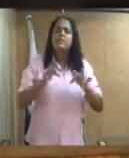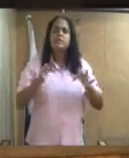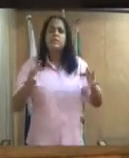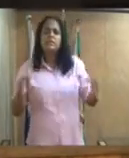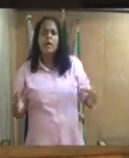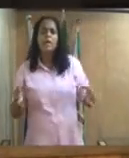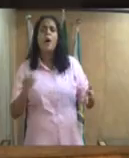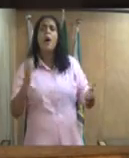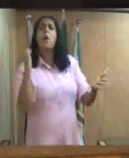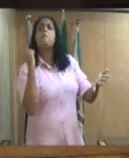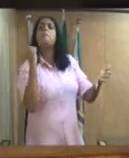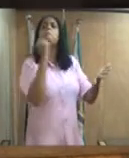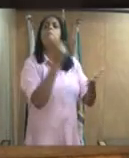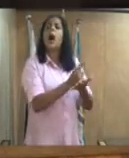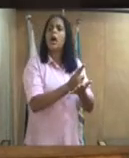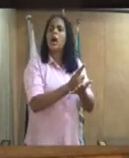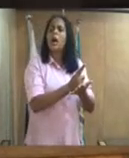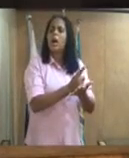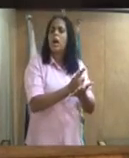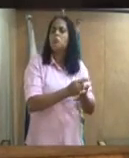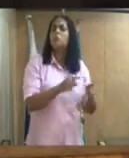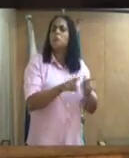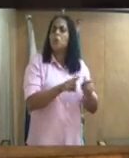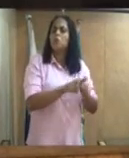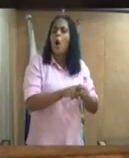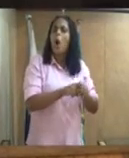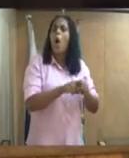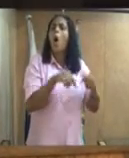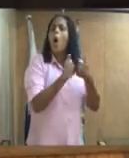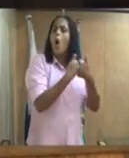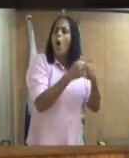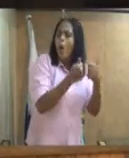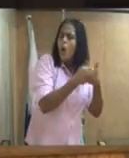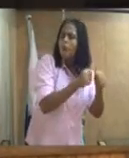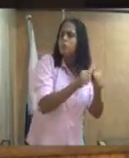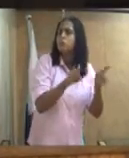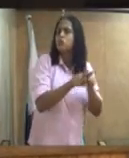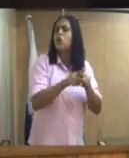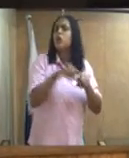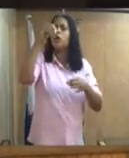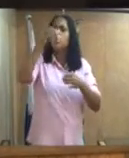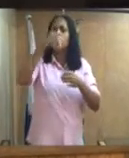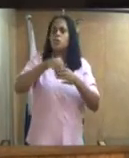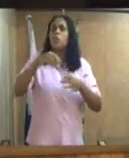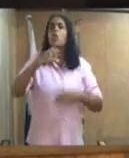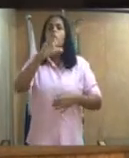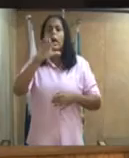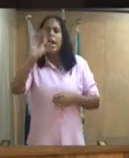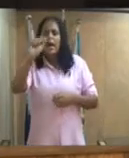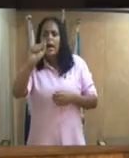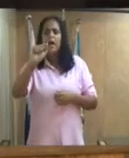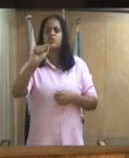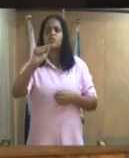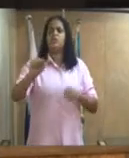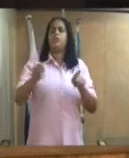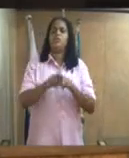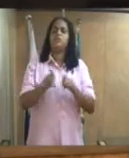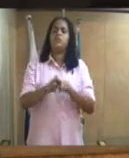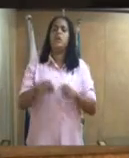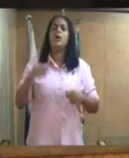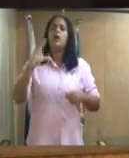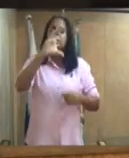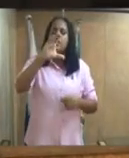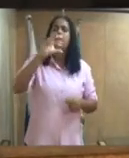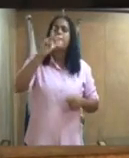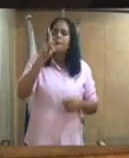mais cara em Duque de Caxias. Então, eu queria deixar aqui, senhor presidente, que essa CPI vai ser conduzida da